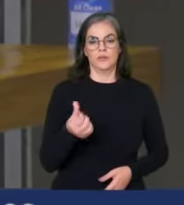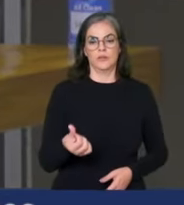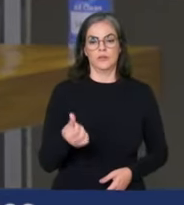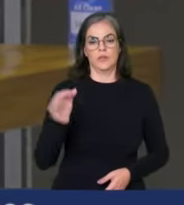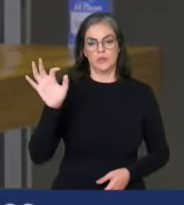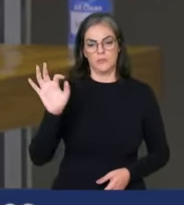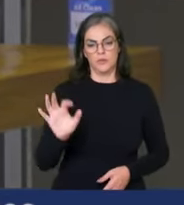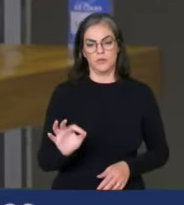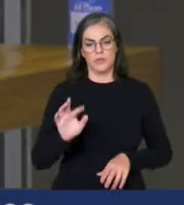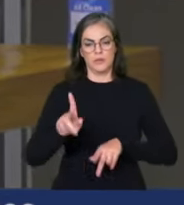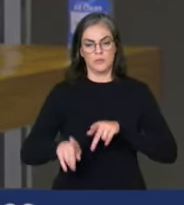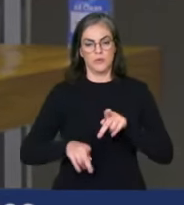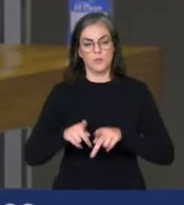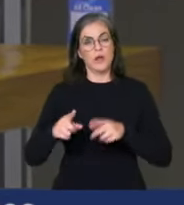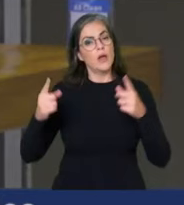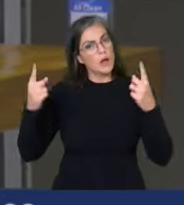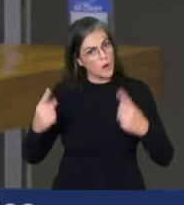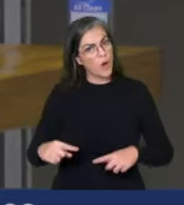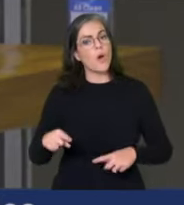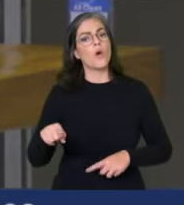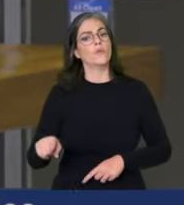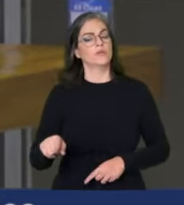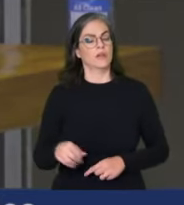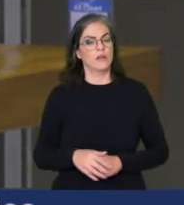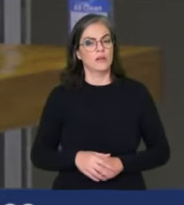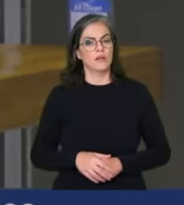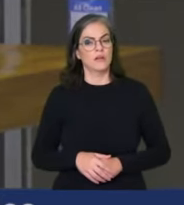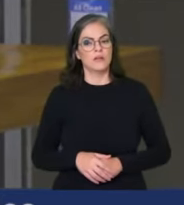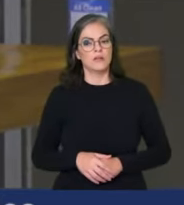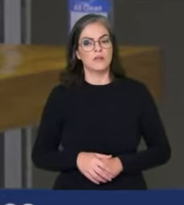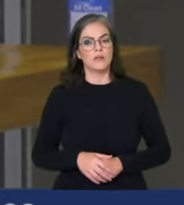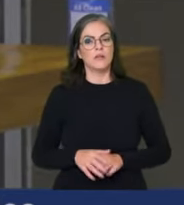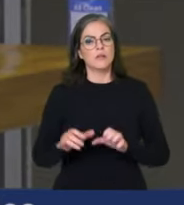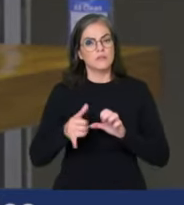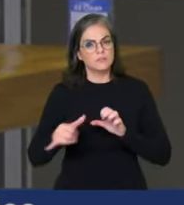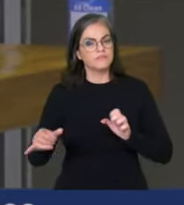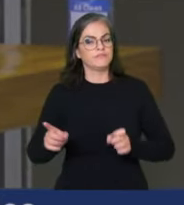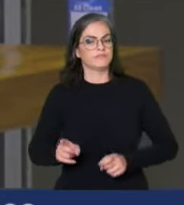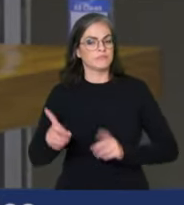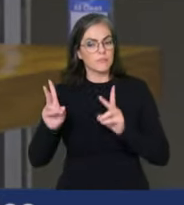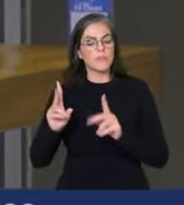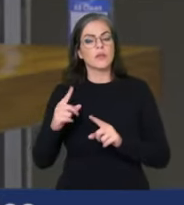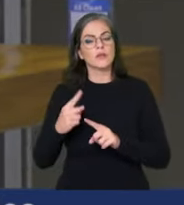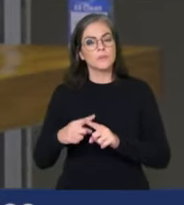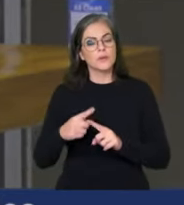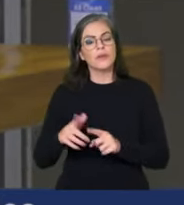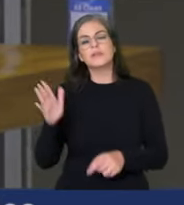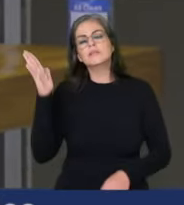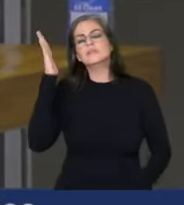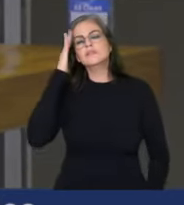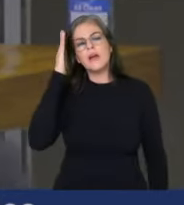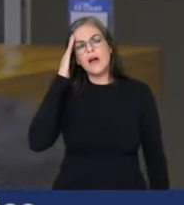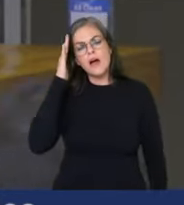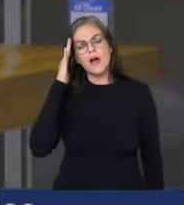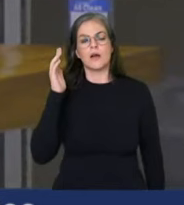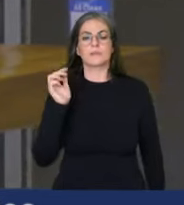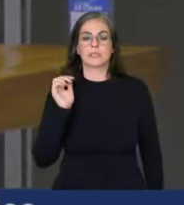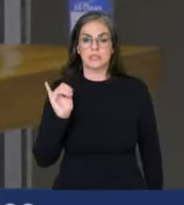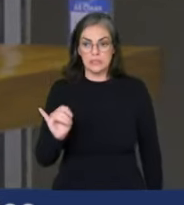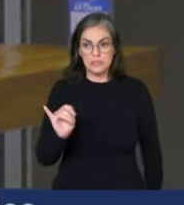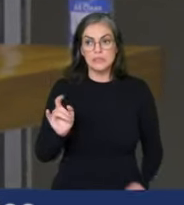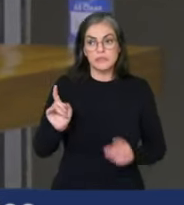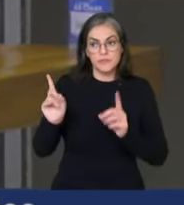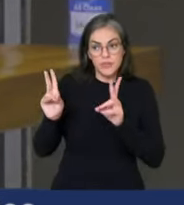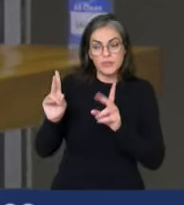contra privatizar a Eletrobras. Isso porque já tem um entendimento de que se privatizar a Eletrobras, a conta de luz vai